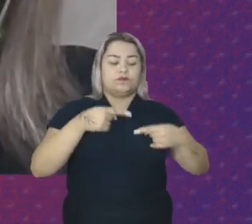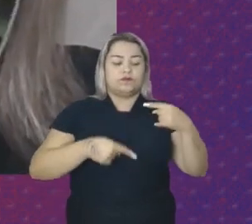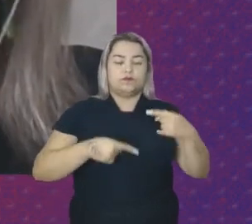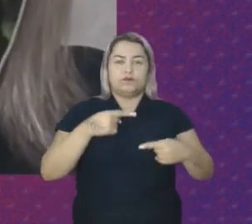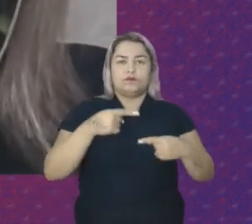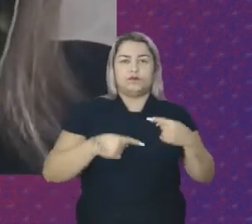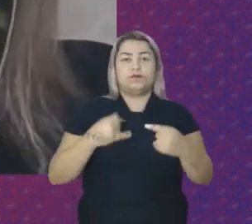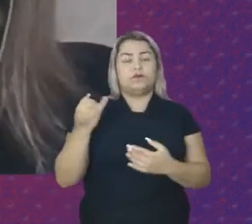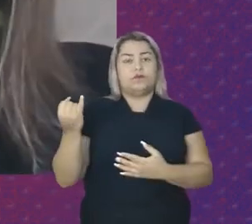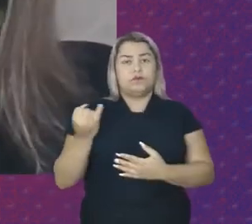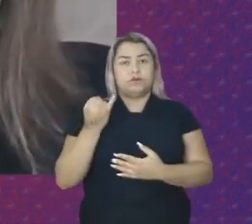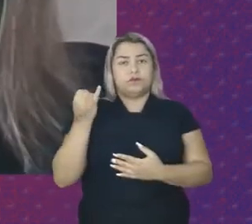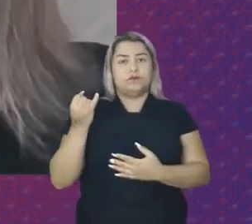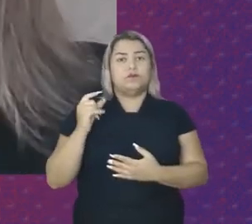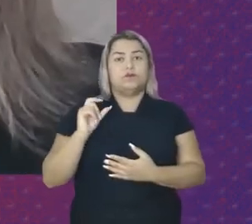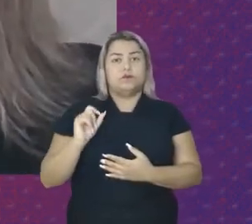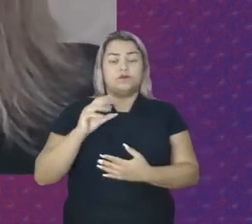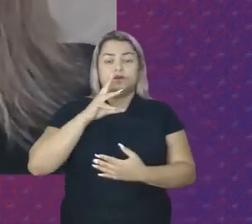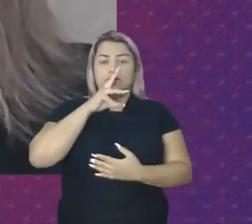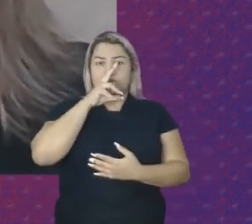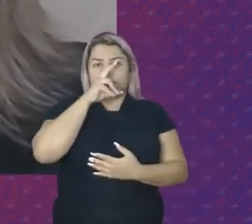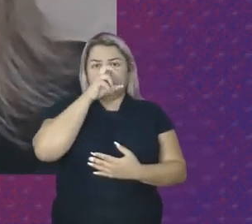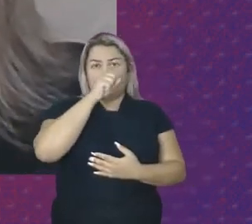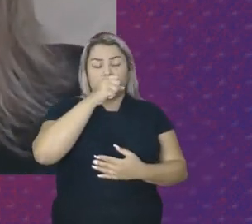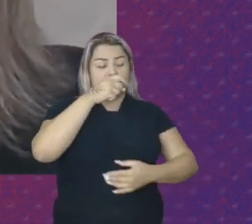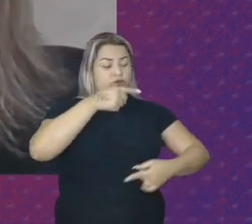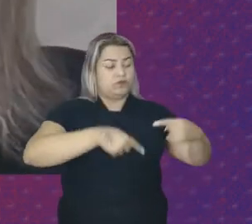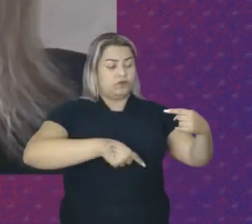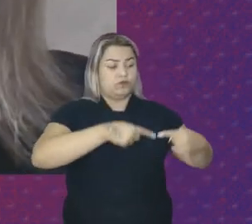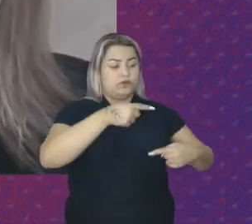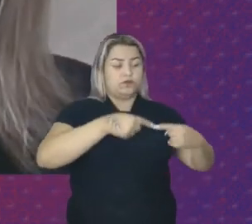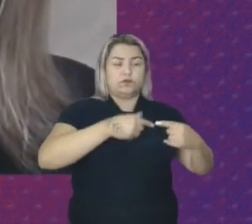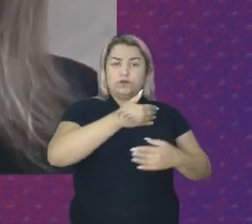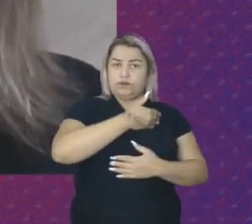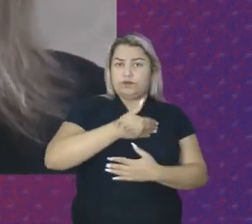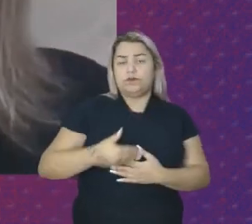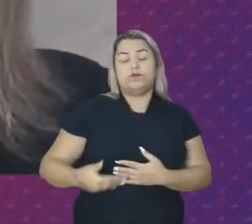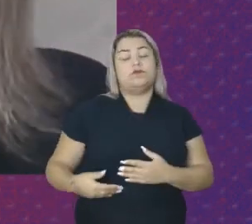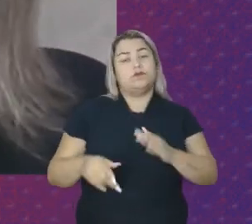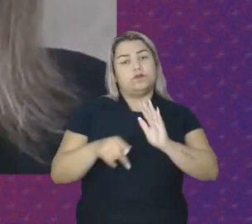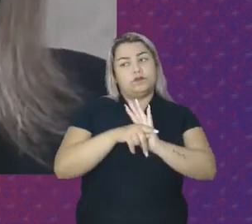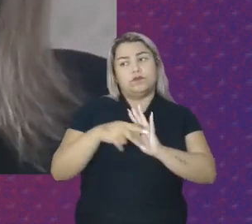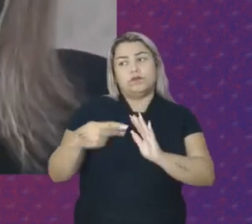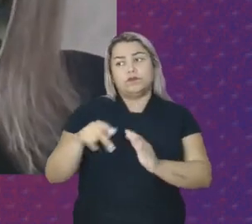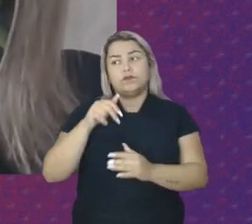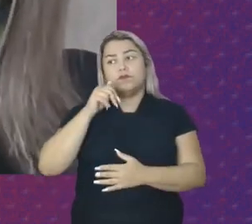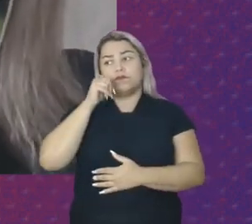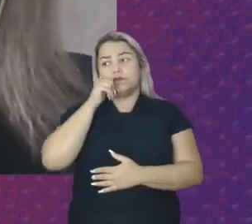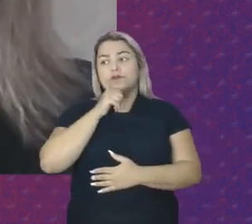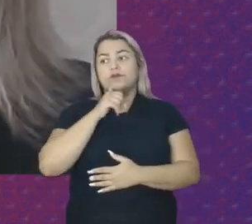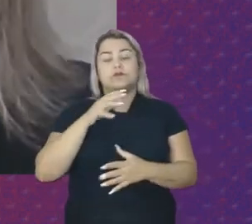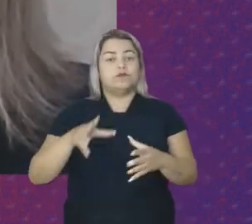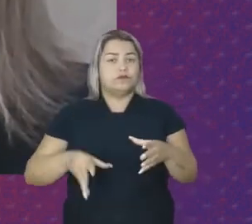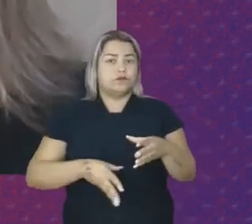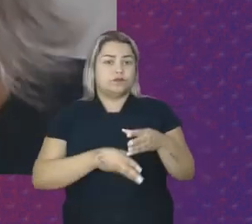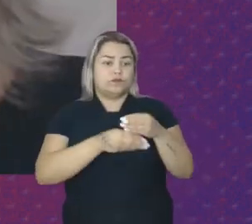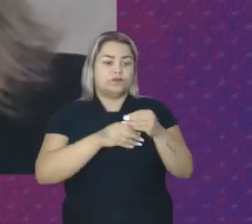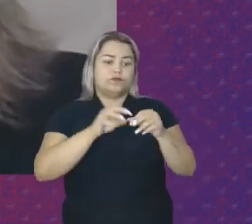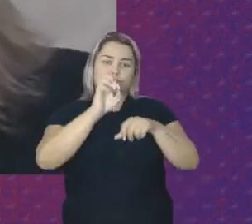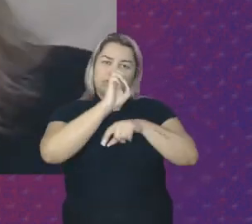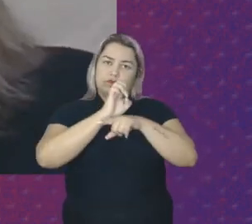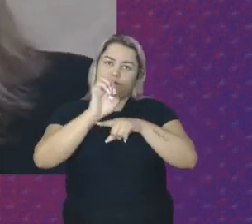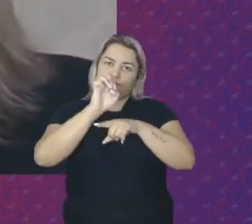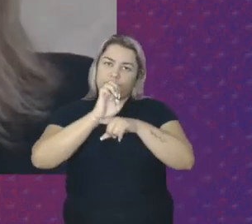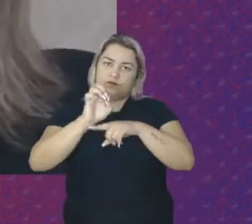da importância do fortalecimento de políticas públicas para as mulheres, a serem instaladas em estados